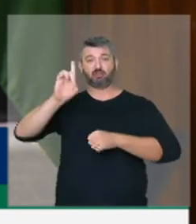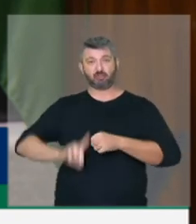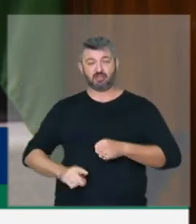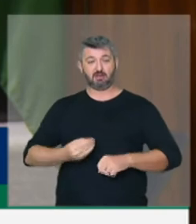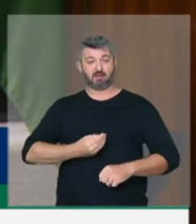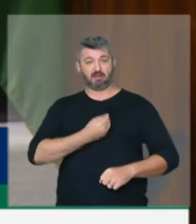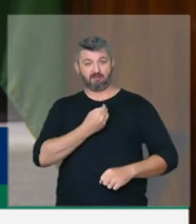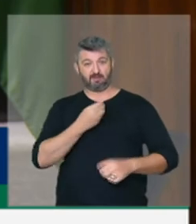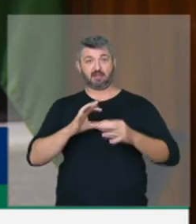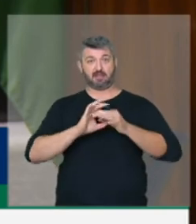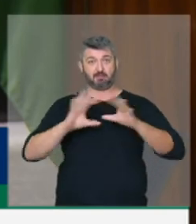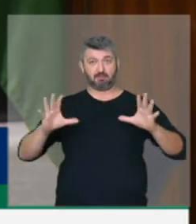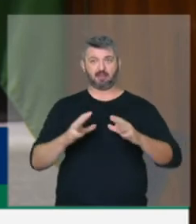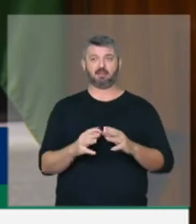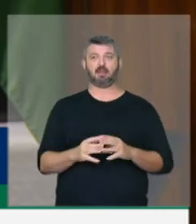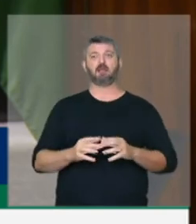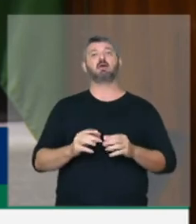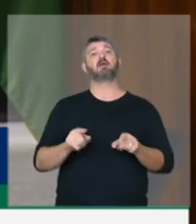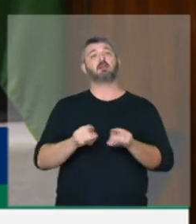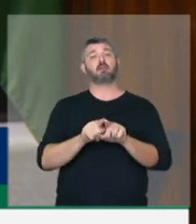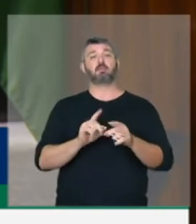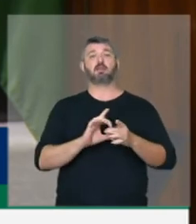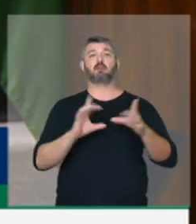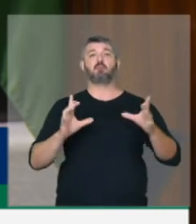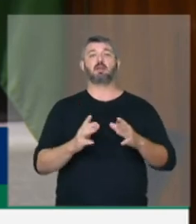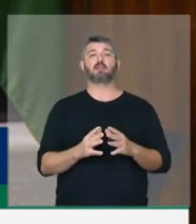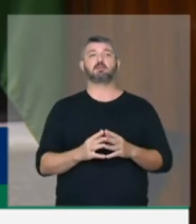das liberdades, da democracia.